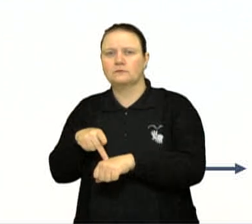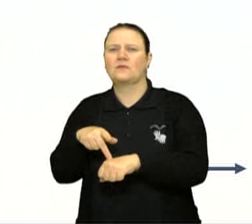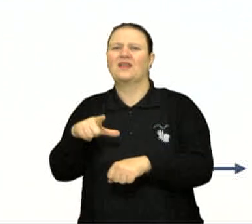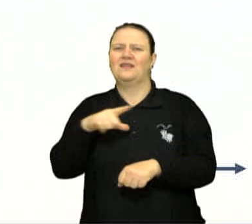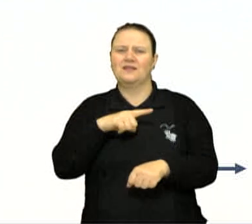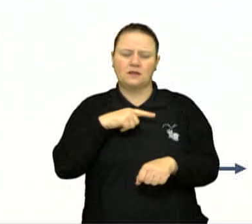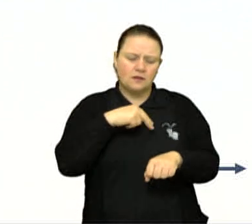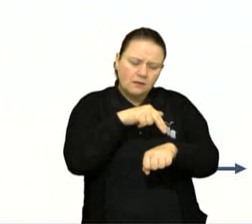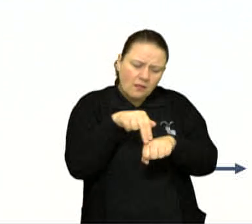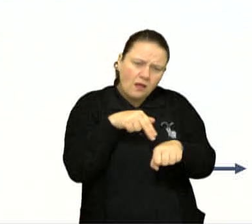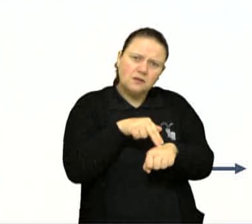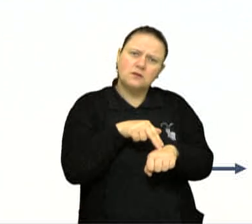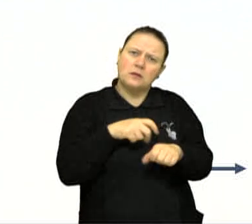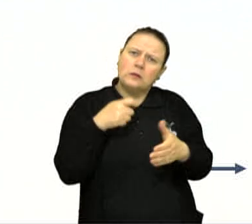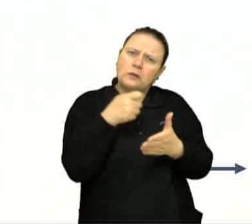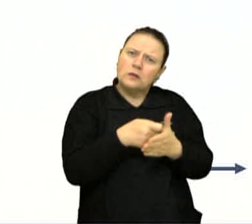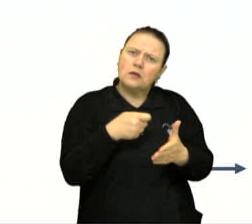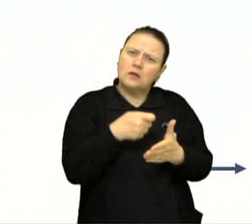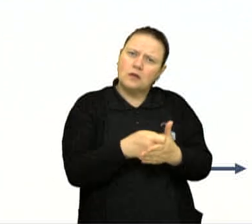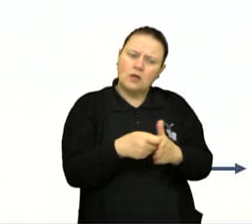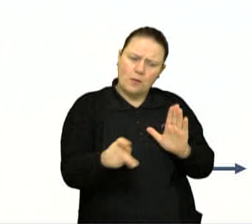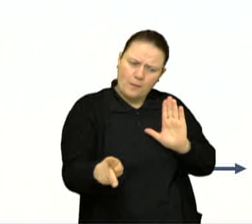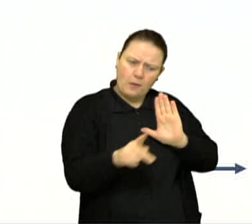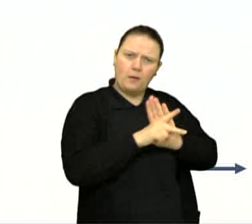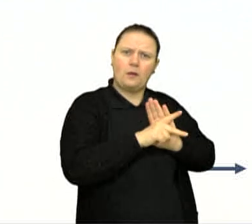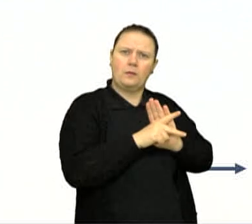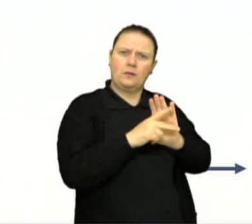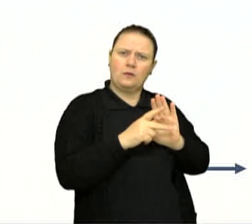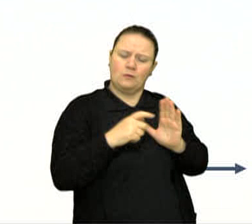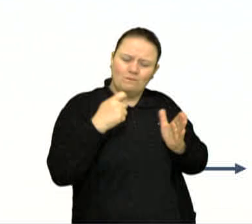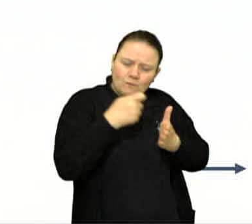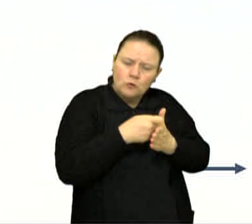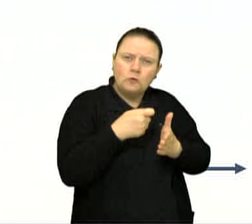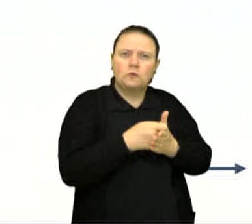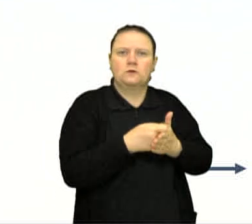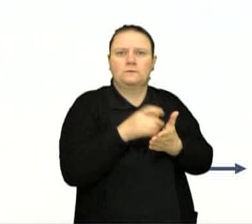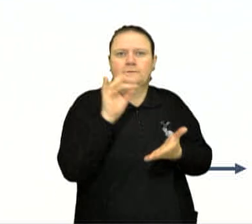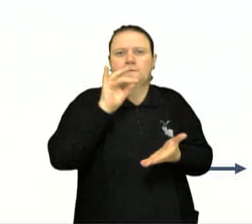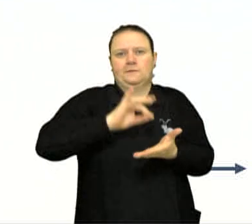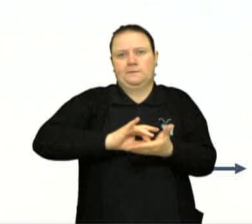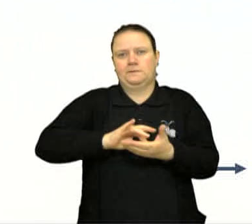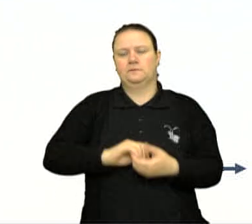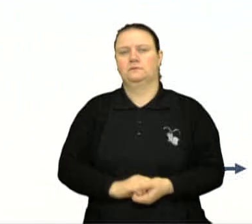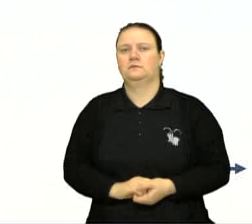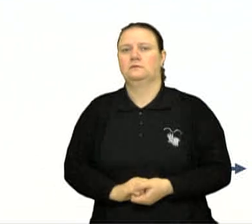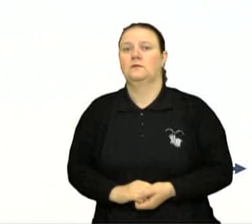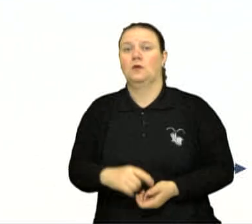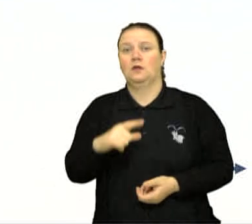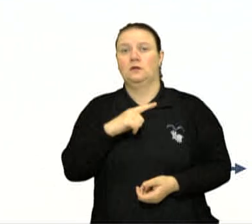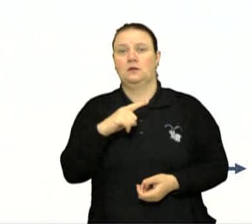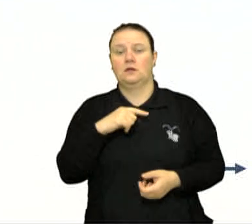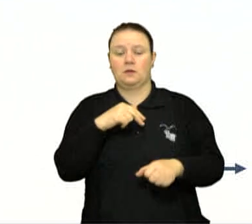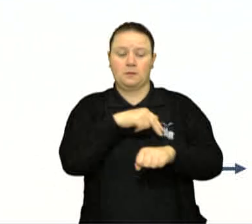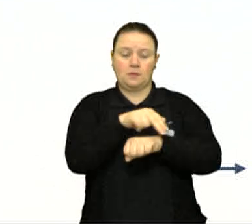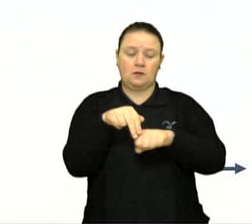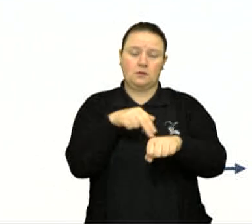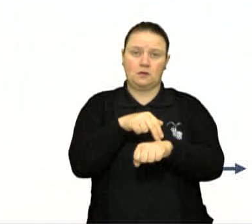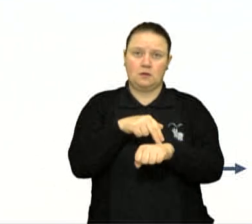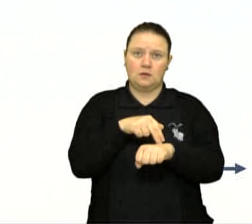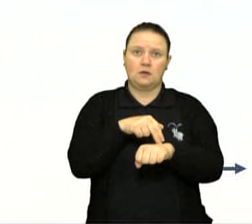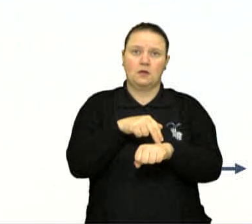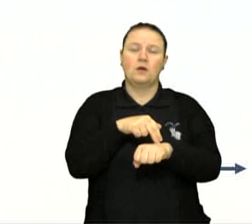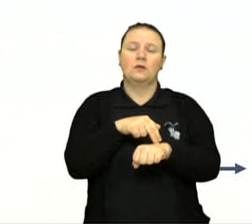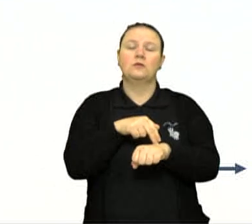a formação de um território, um estado próprio, pois elas habitam uma nação predominante à